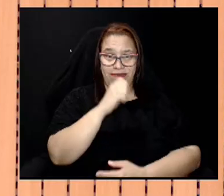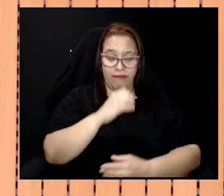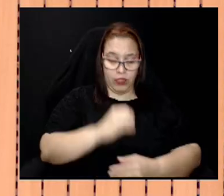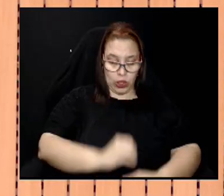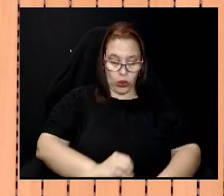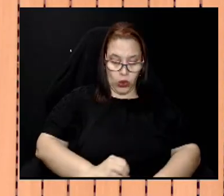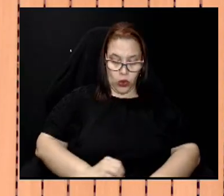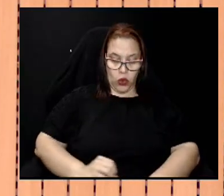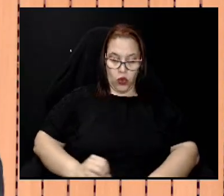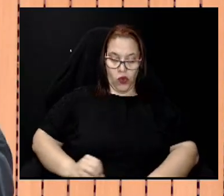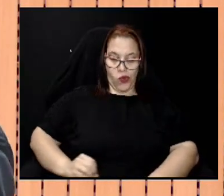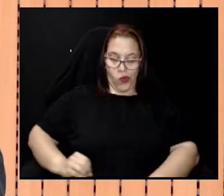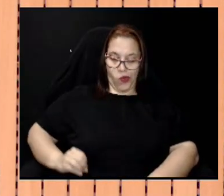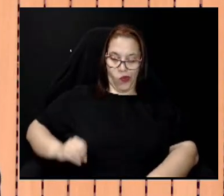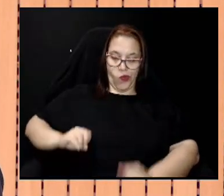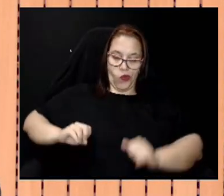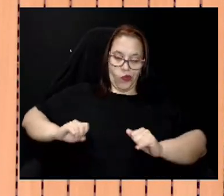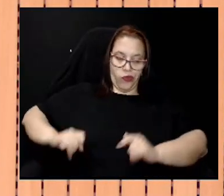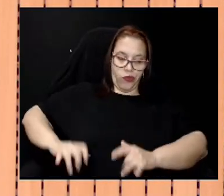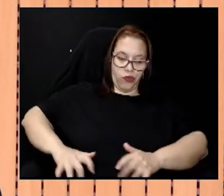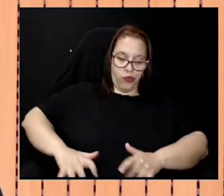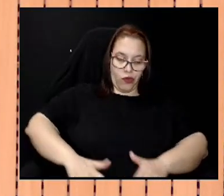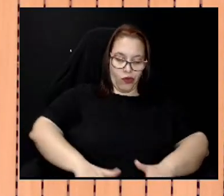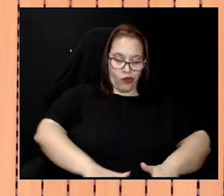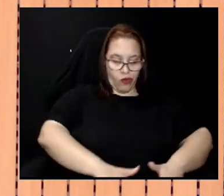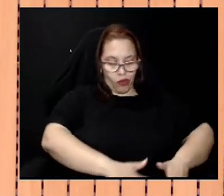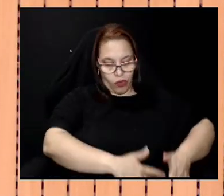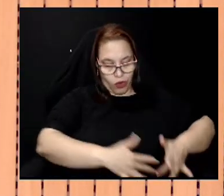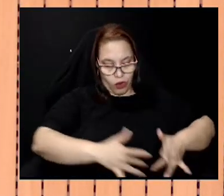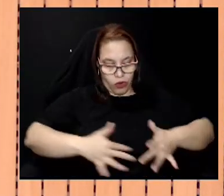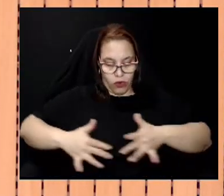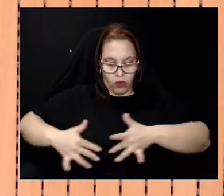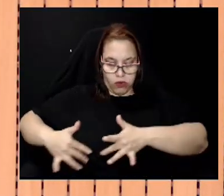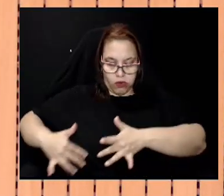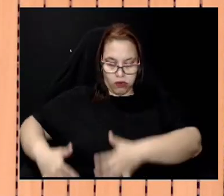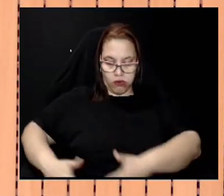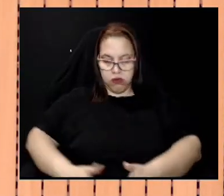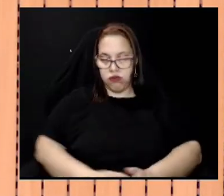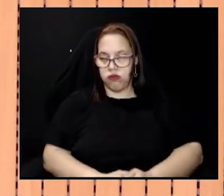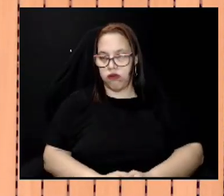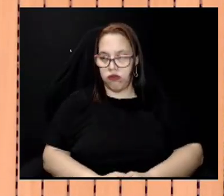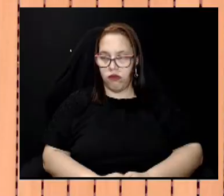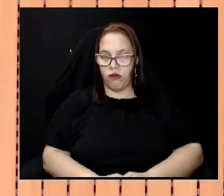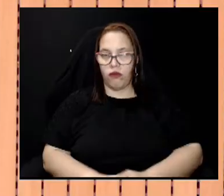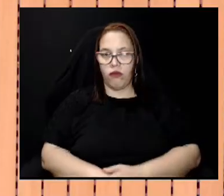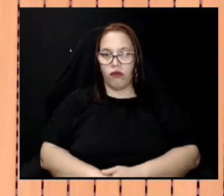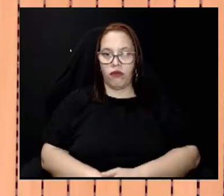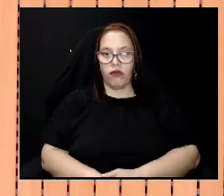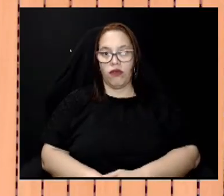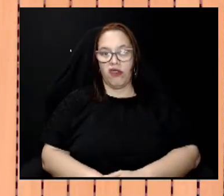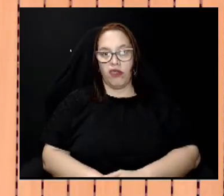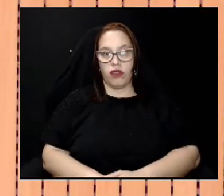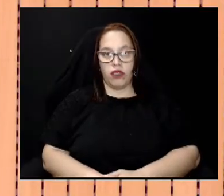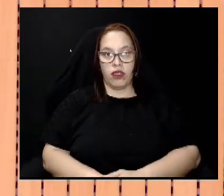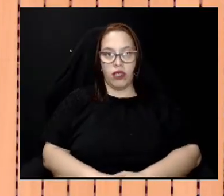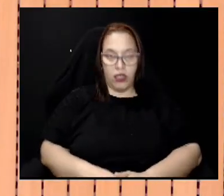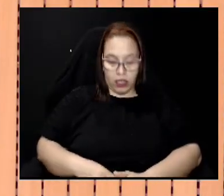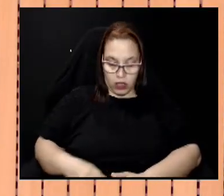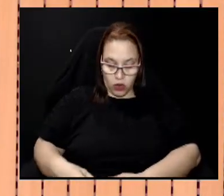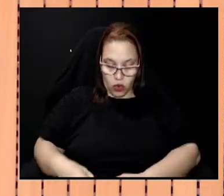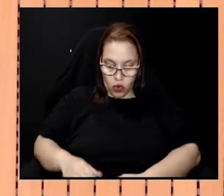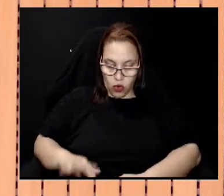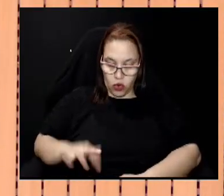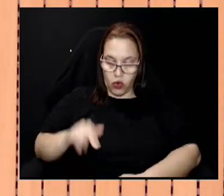e se dissemina por todo o peritônio, que é uma capinha que recobre todo o abdômen. Então, ela se implanta na superfície do fígado, no baço,